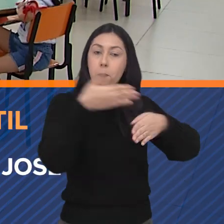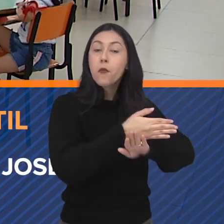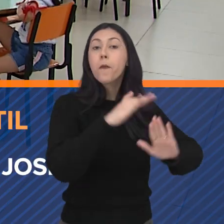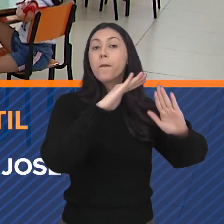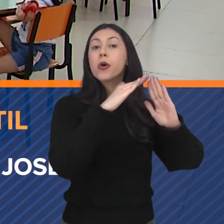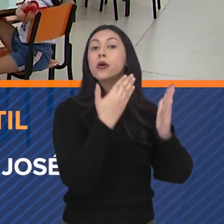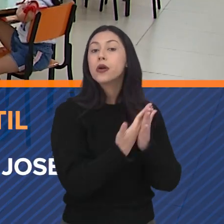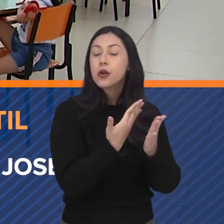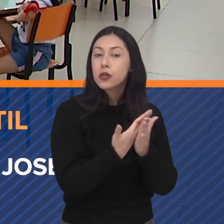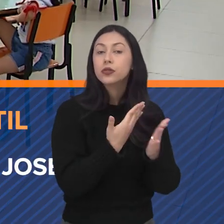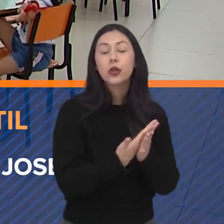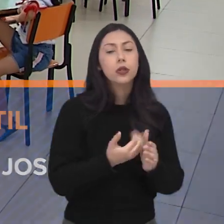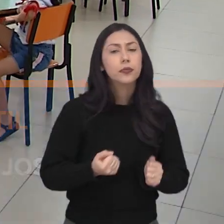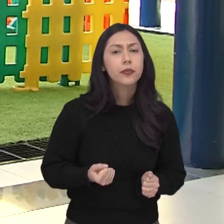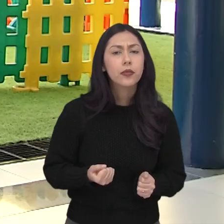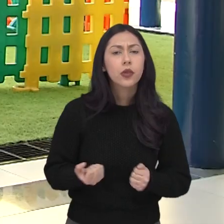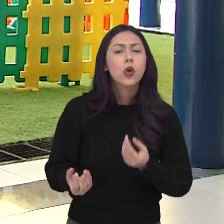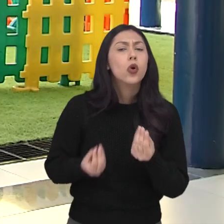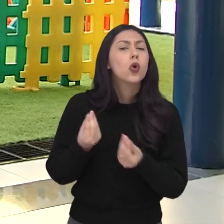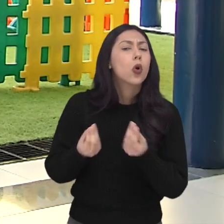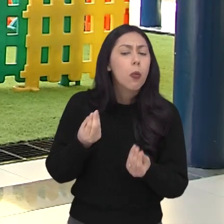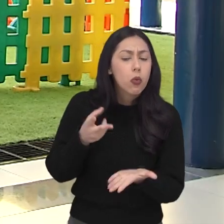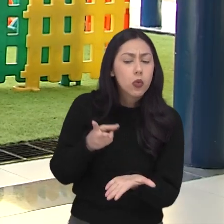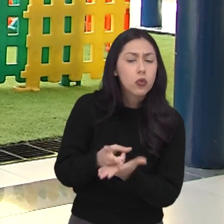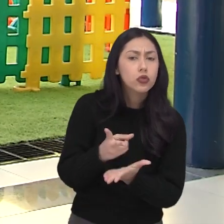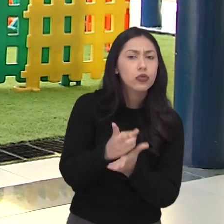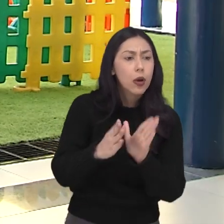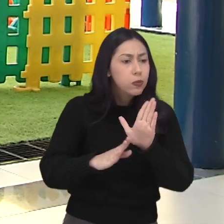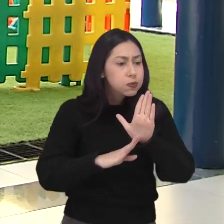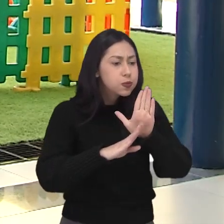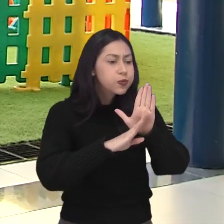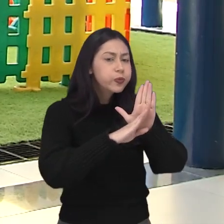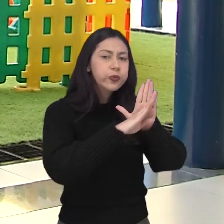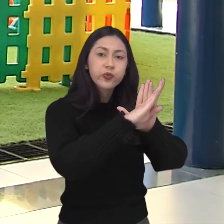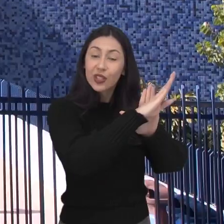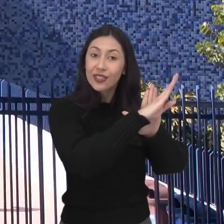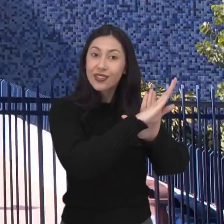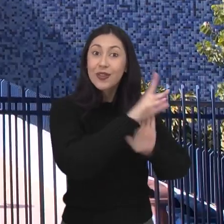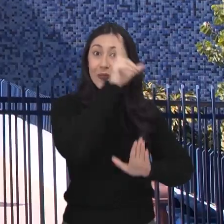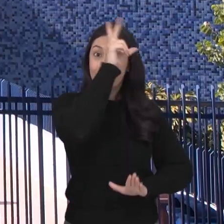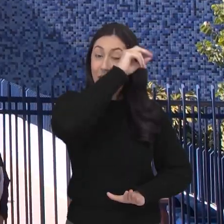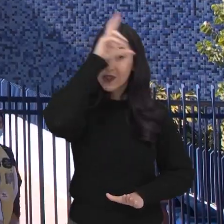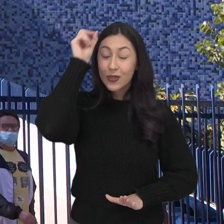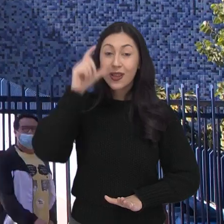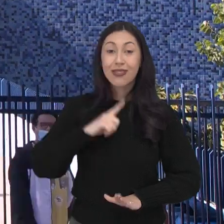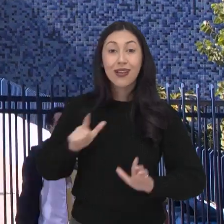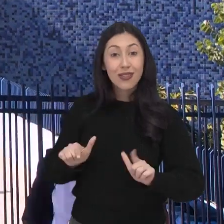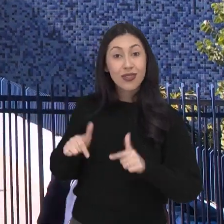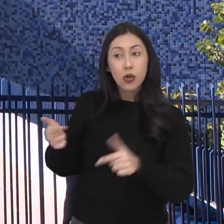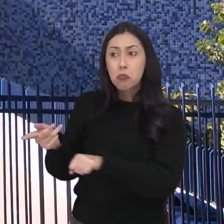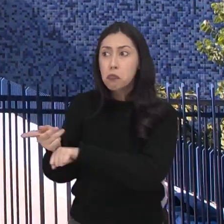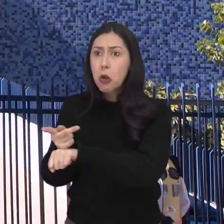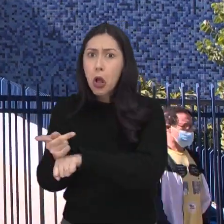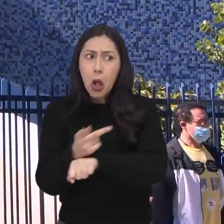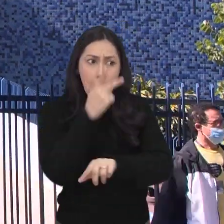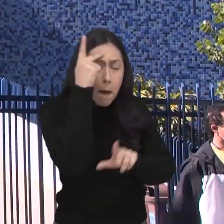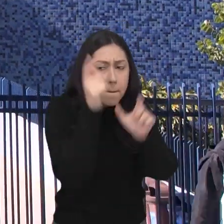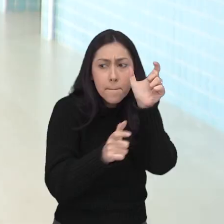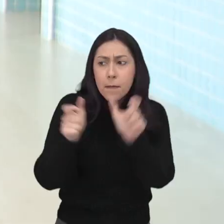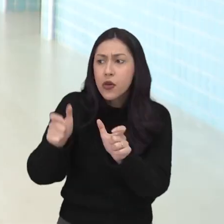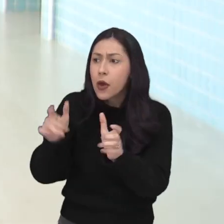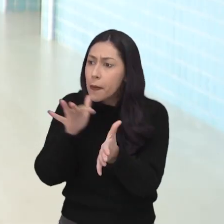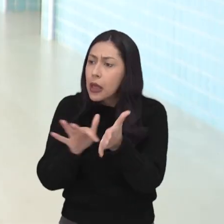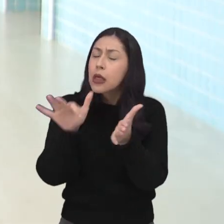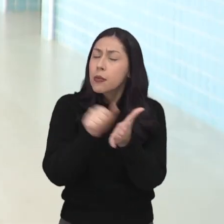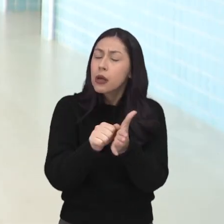31.675 crianças matriculadas. E para manter esse número em ascensão, a Prefeitura promove ações de busca ativa.